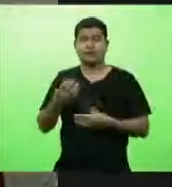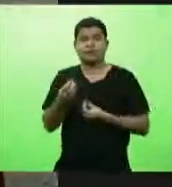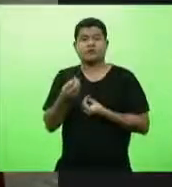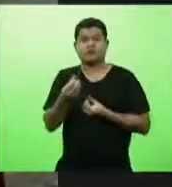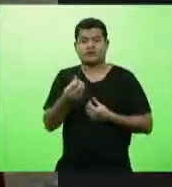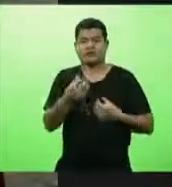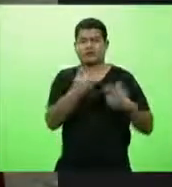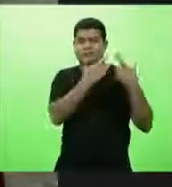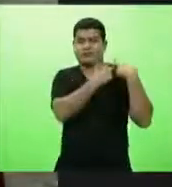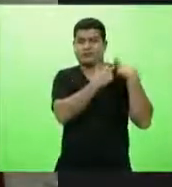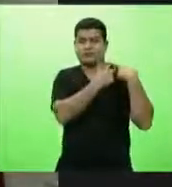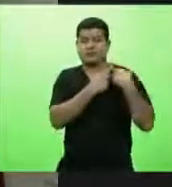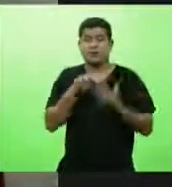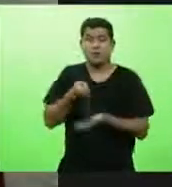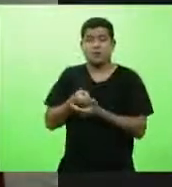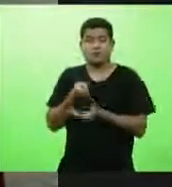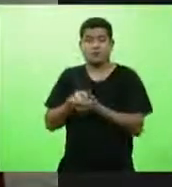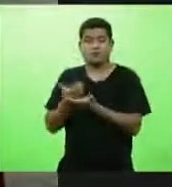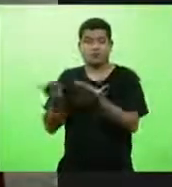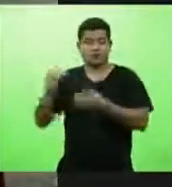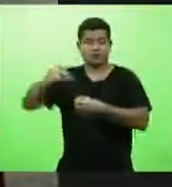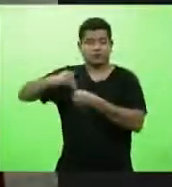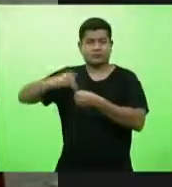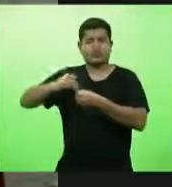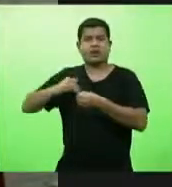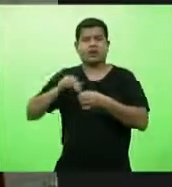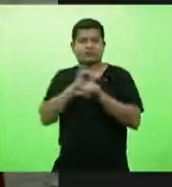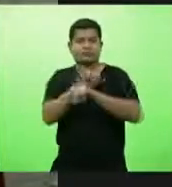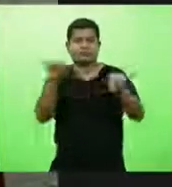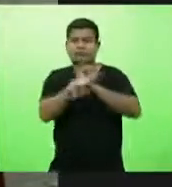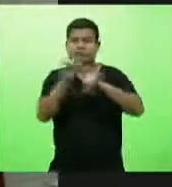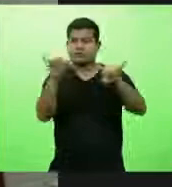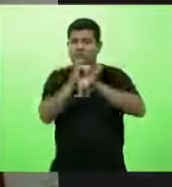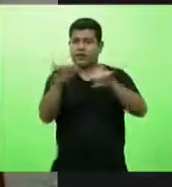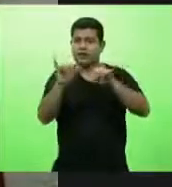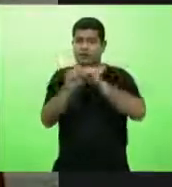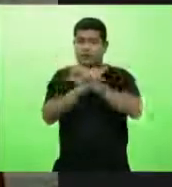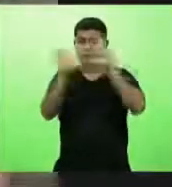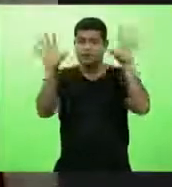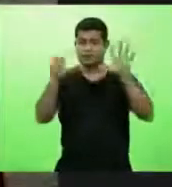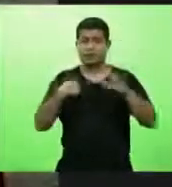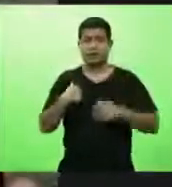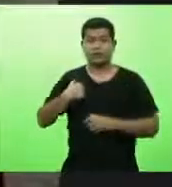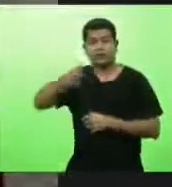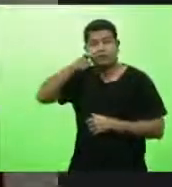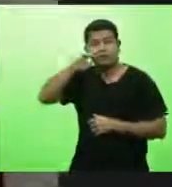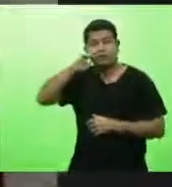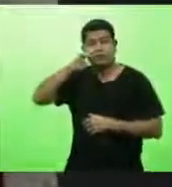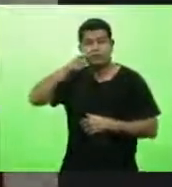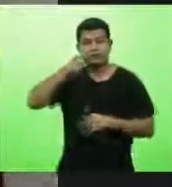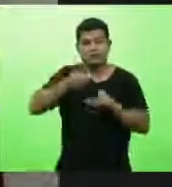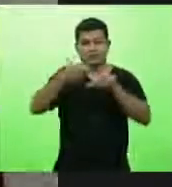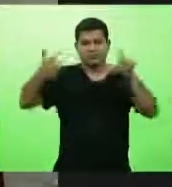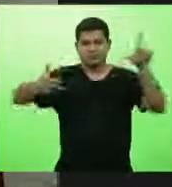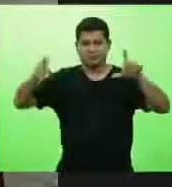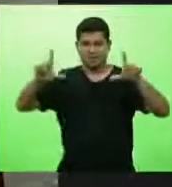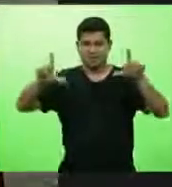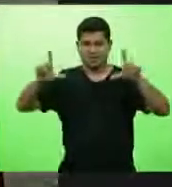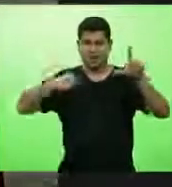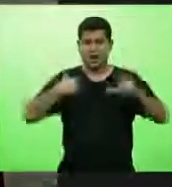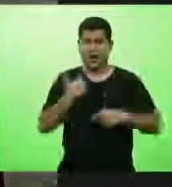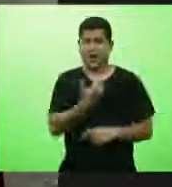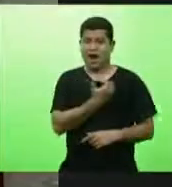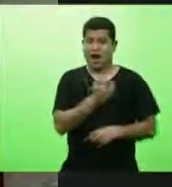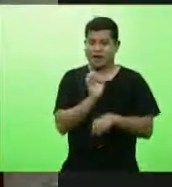a fazer a divulgação. Hoje, eu estava acompanhando a imprensa a nível nacional, a nível estadual, e